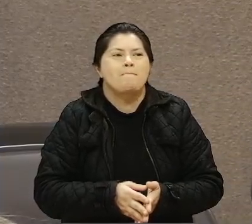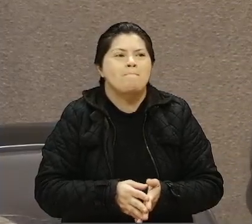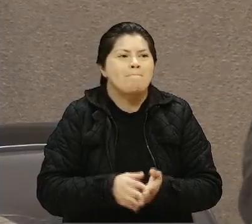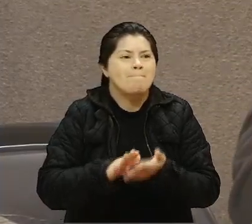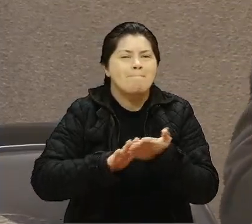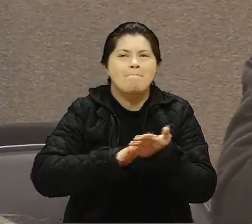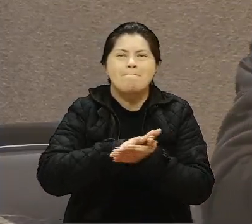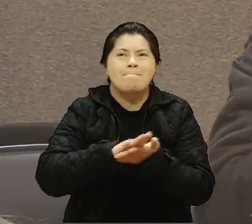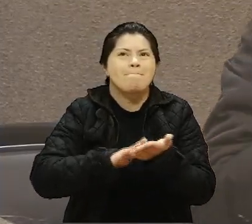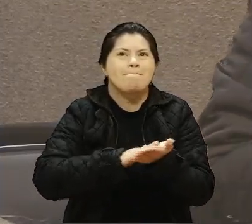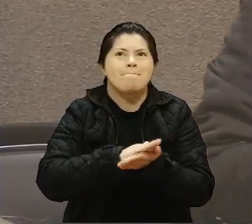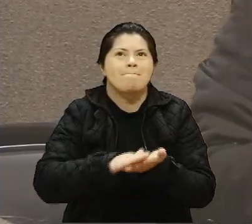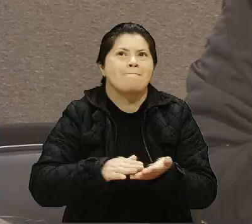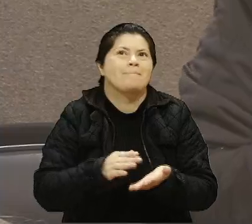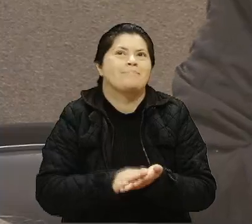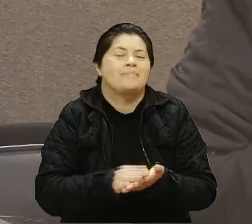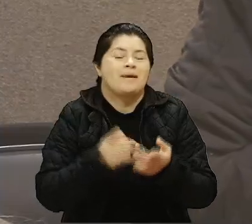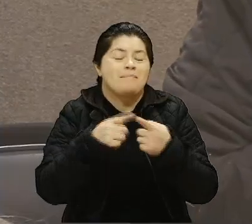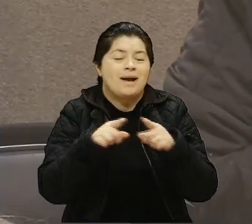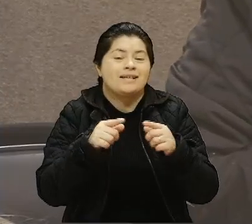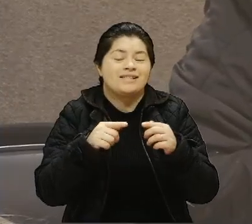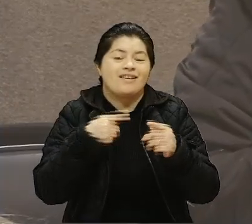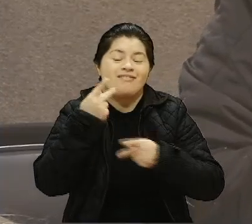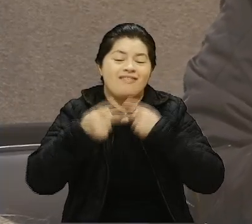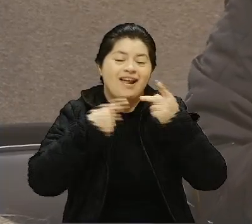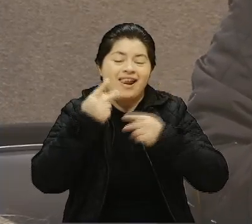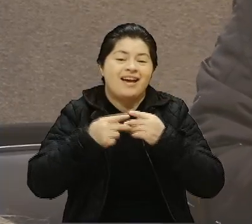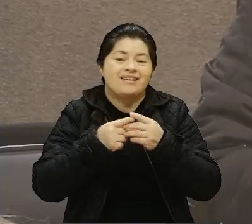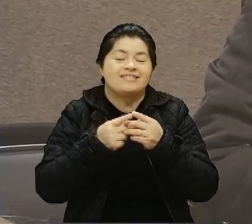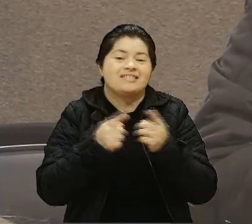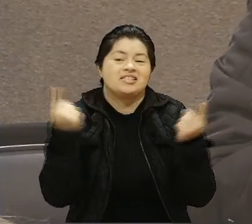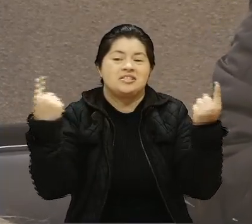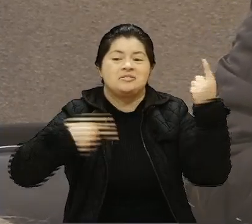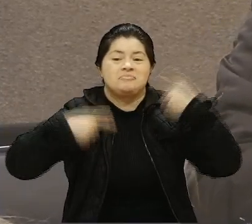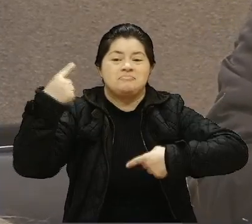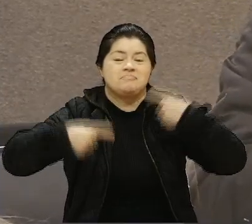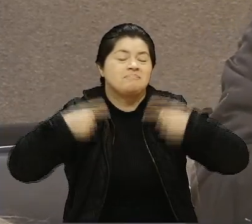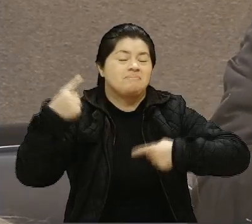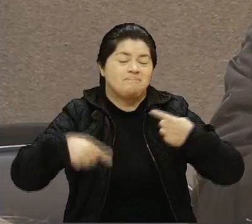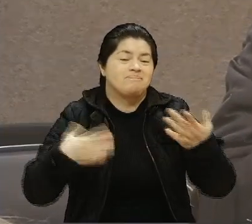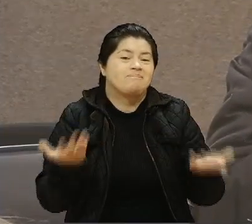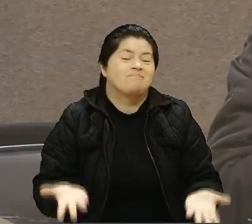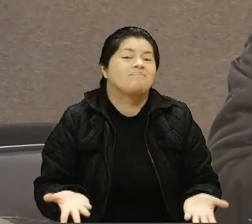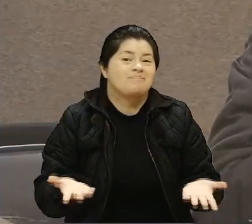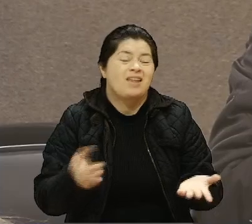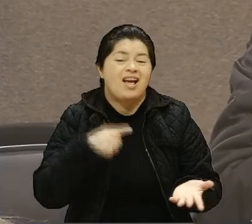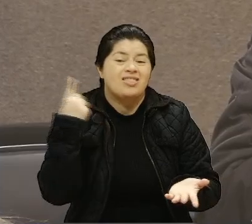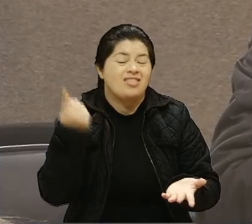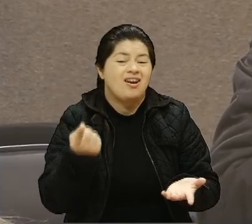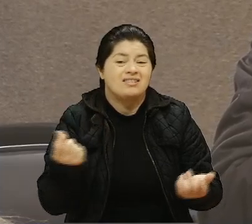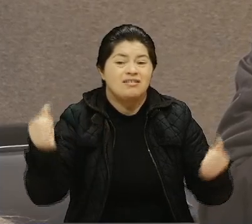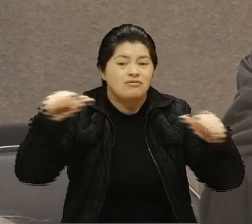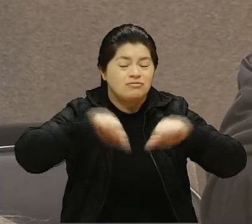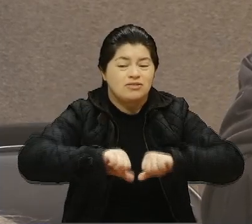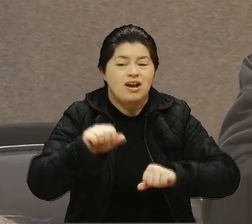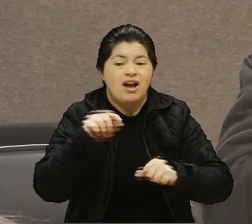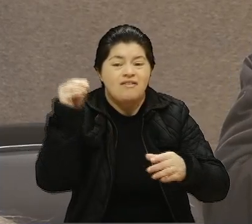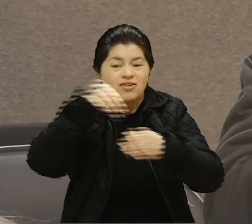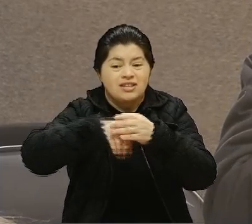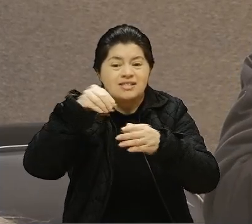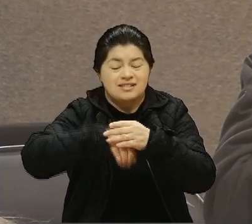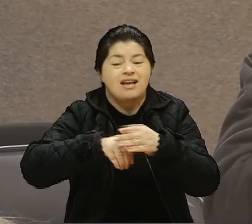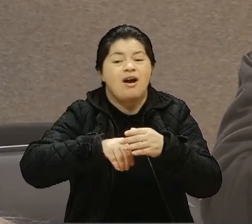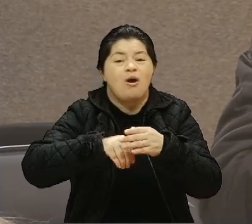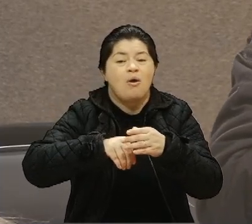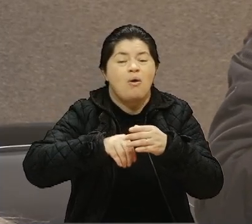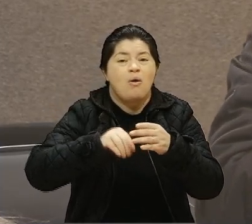Mas, se a gente avançar no debate, colegas, a pior coisa que está acontecendo agora não é a votação da PEC da blindagem